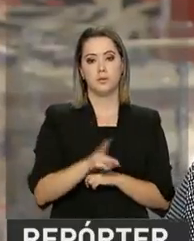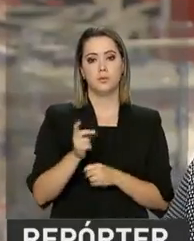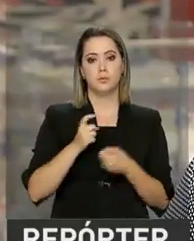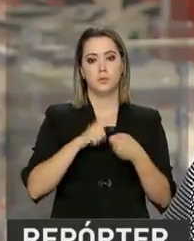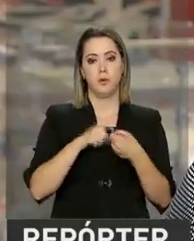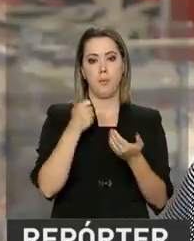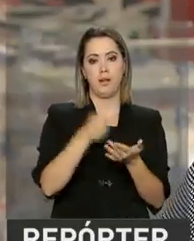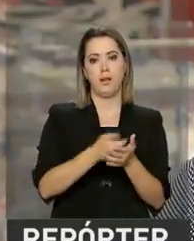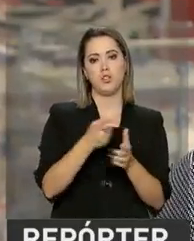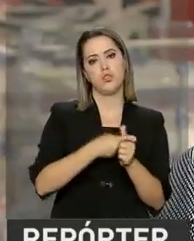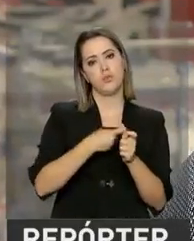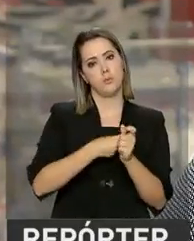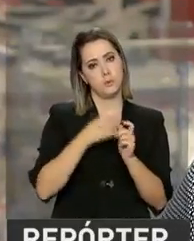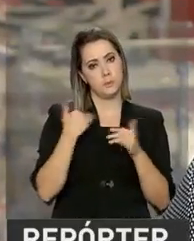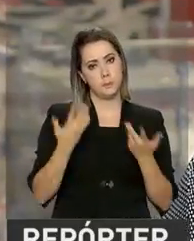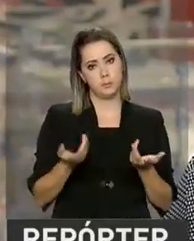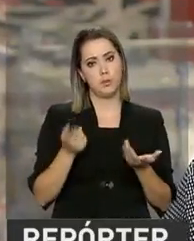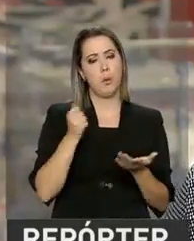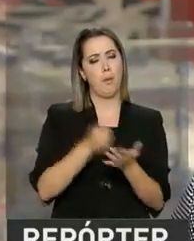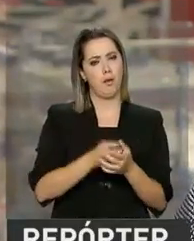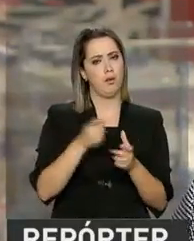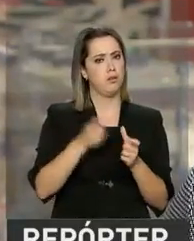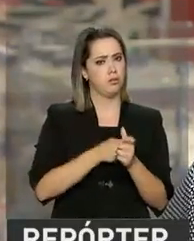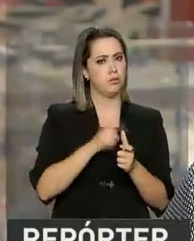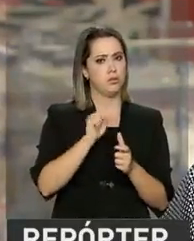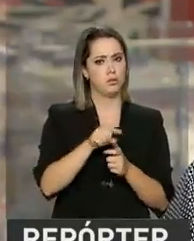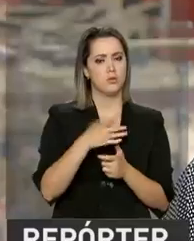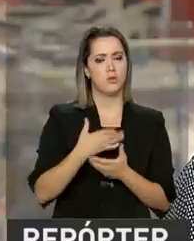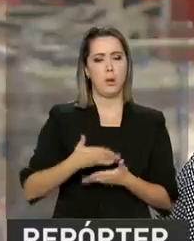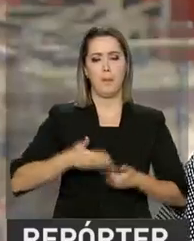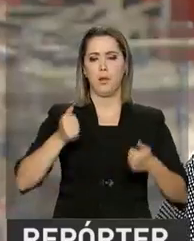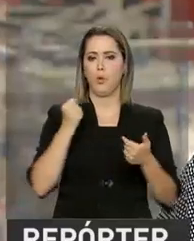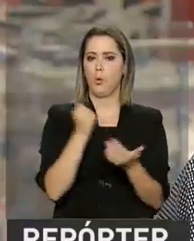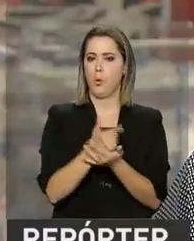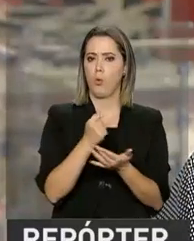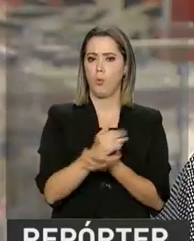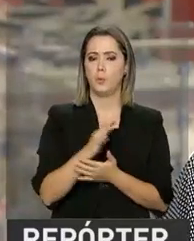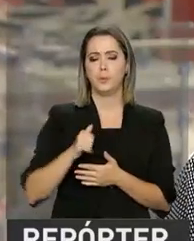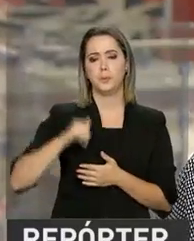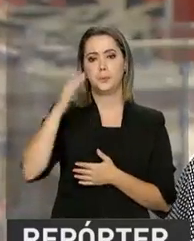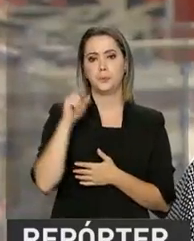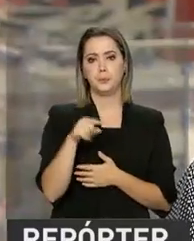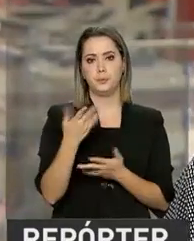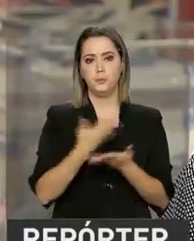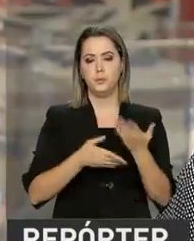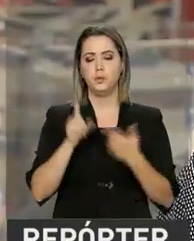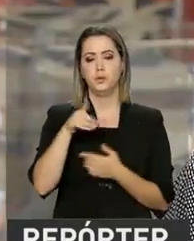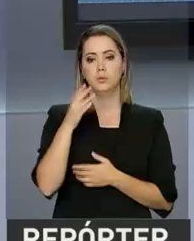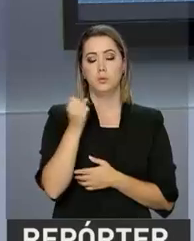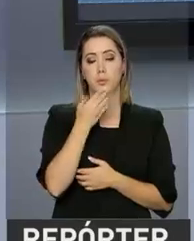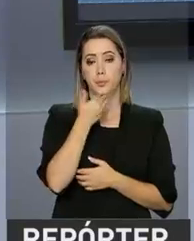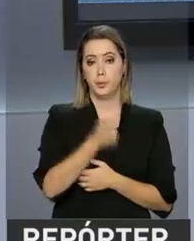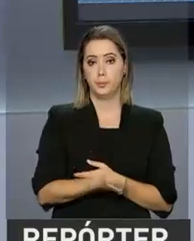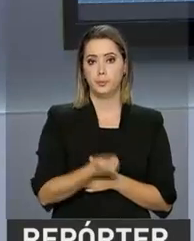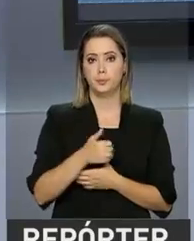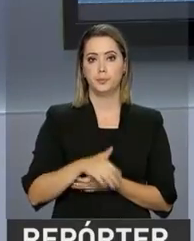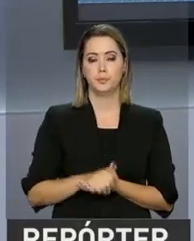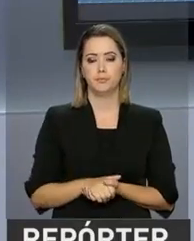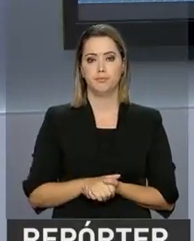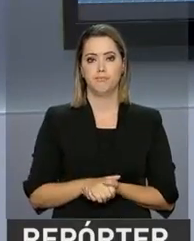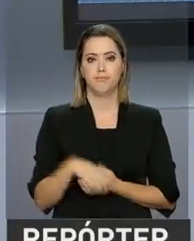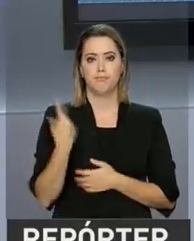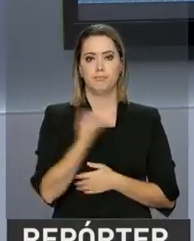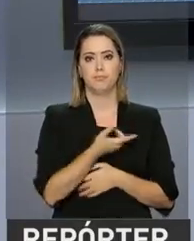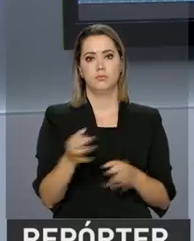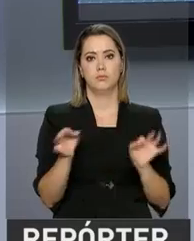crédito então quando as pessoas recuperam o crédito elas ficam mais propensas a consumir também então pro mercado é interessante